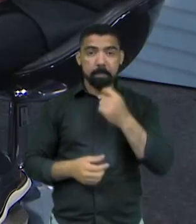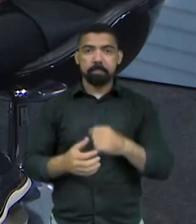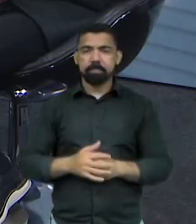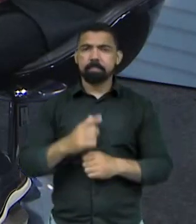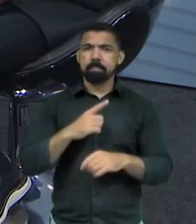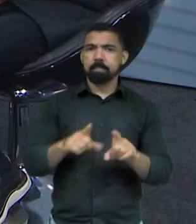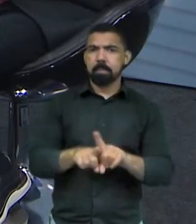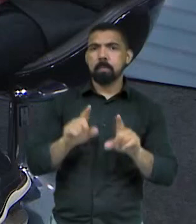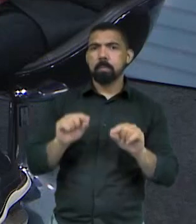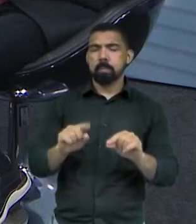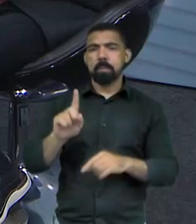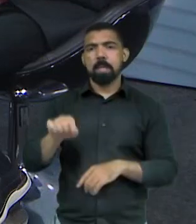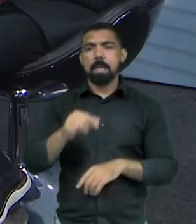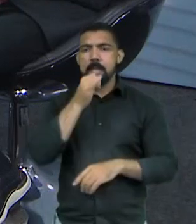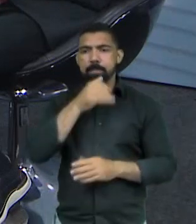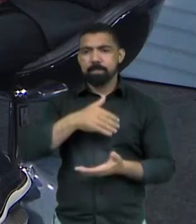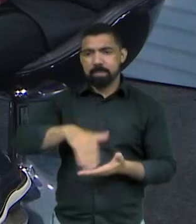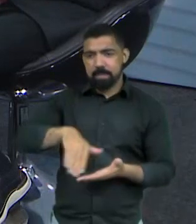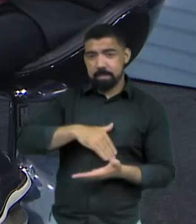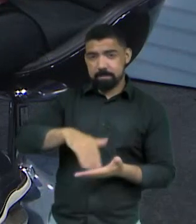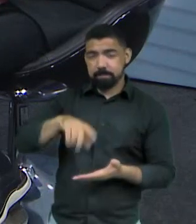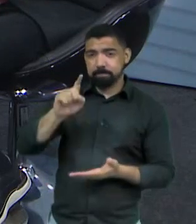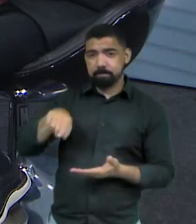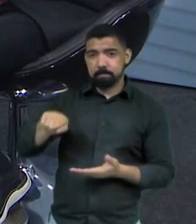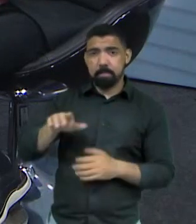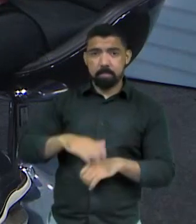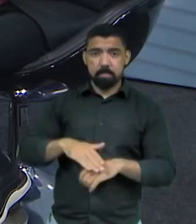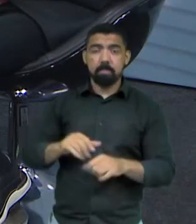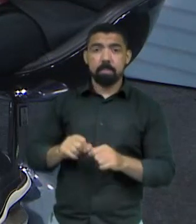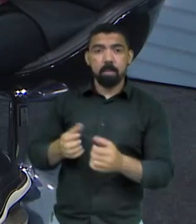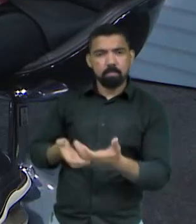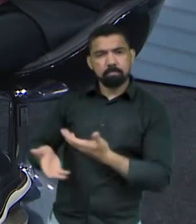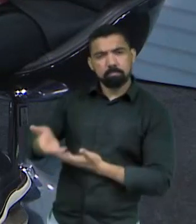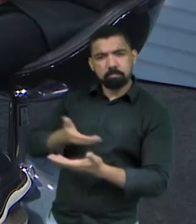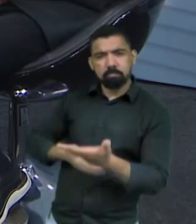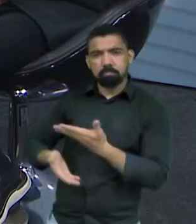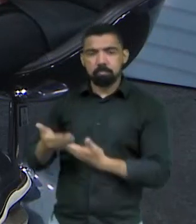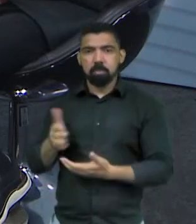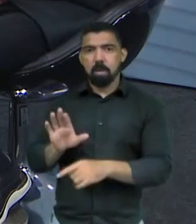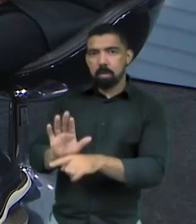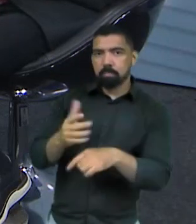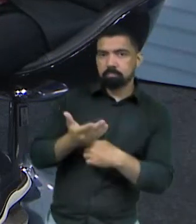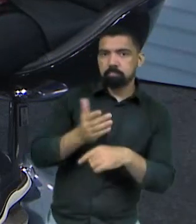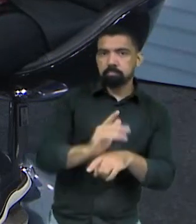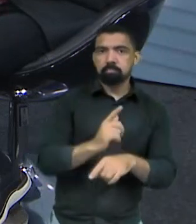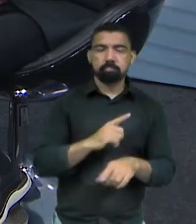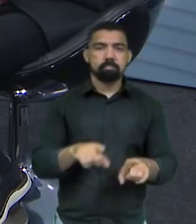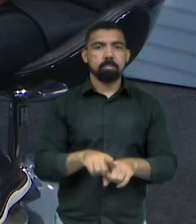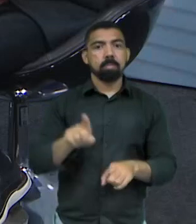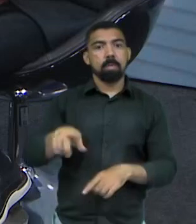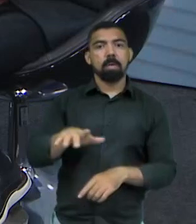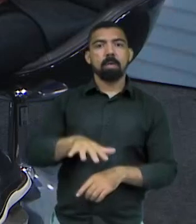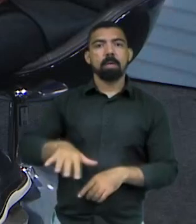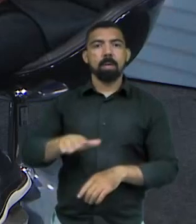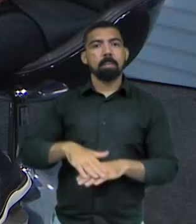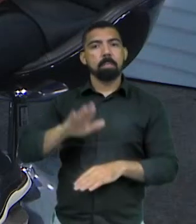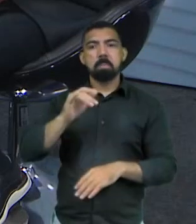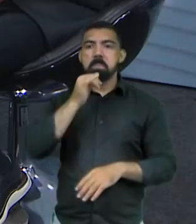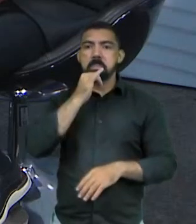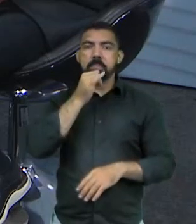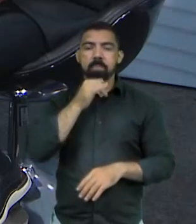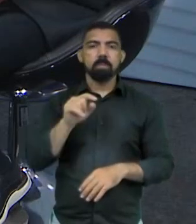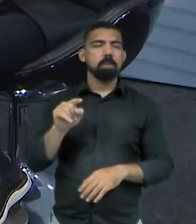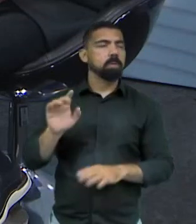também uma... Nós vamos ter uma secretaria que vai fazer essa operacionalização, né, que é uma parte mais, vamos dizer assim... Isso deve ser